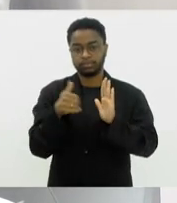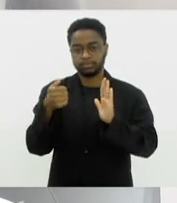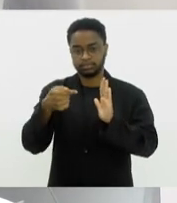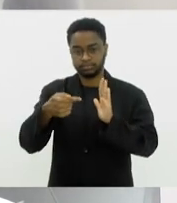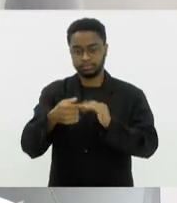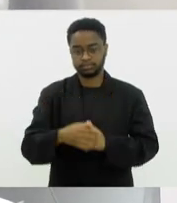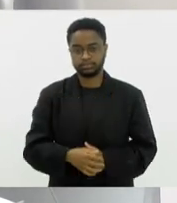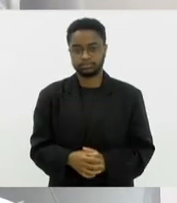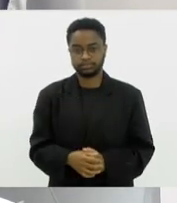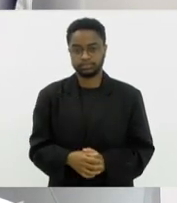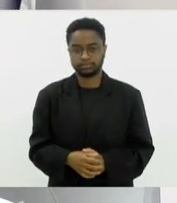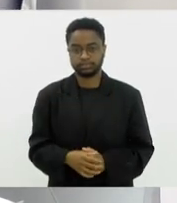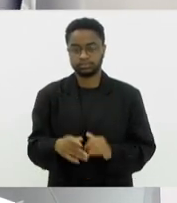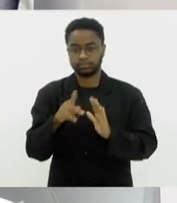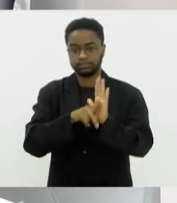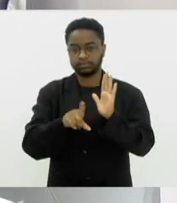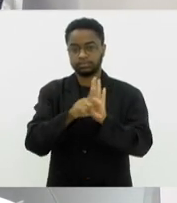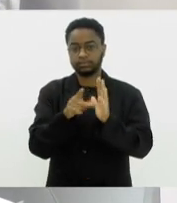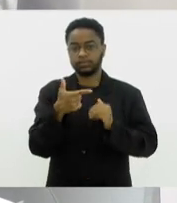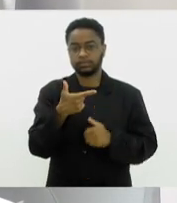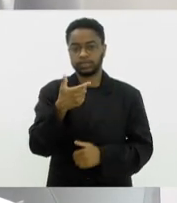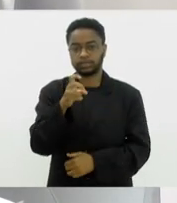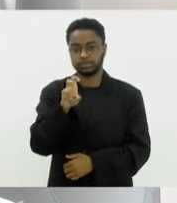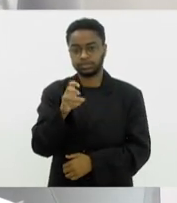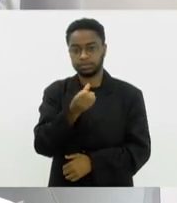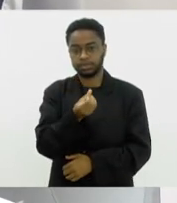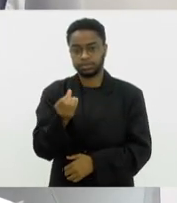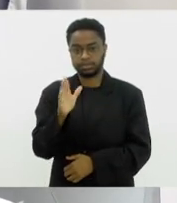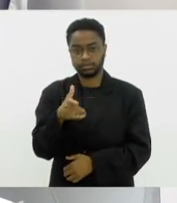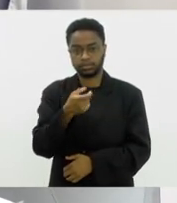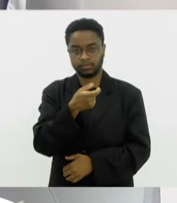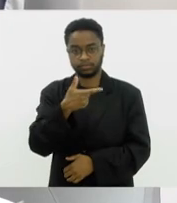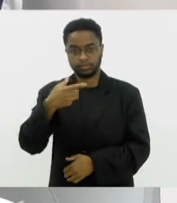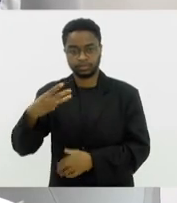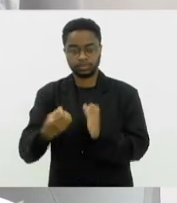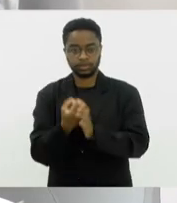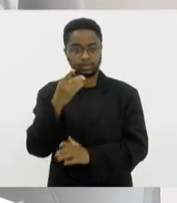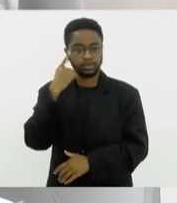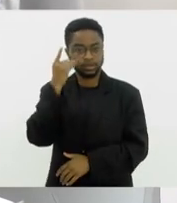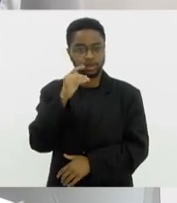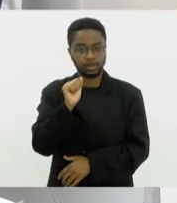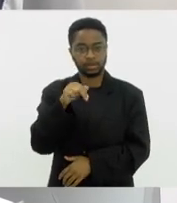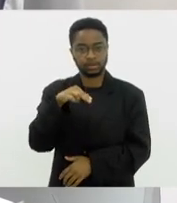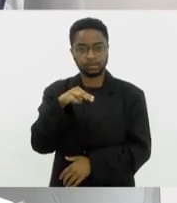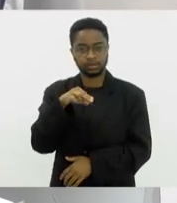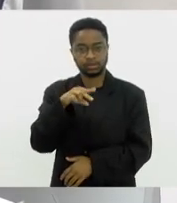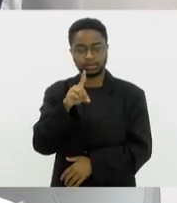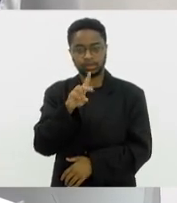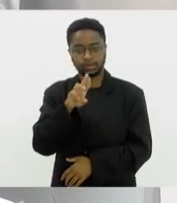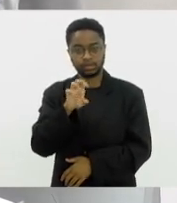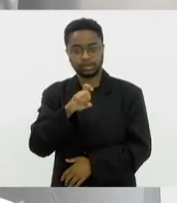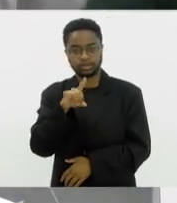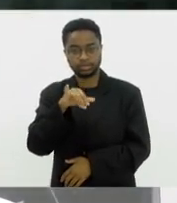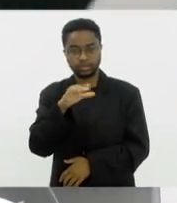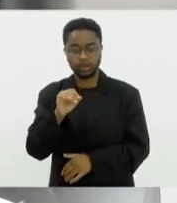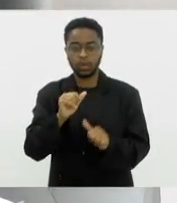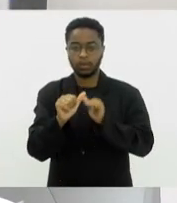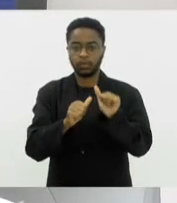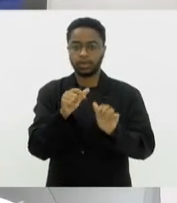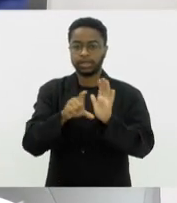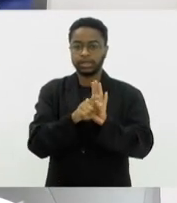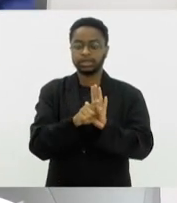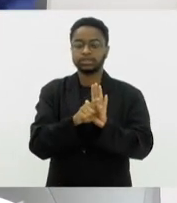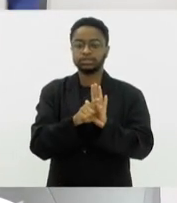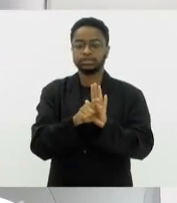pauta, que é o projeto de lei 2566 de 23, de autoria do deputado Andrezinho Siciliano, que altera a lei 5.645 de 6 de